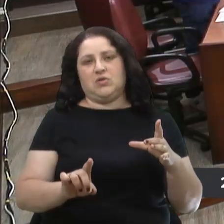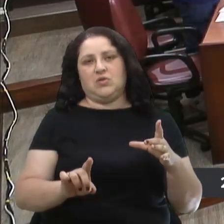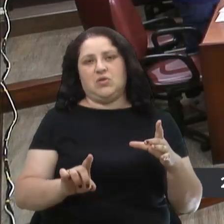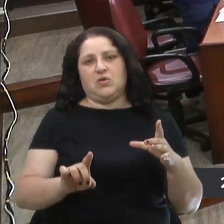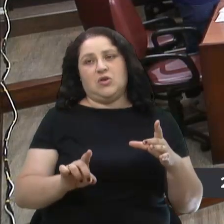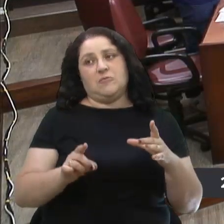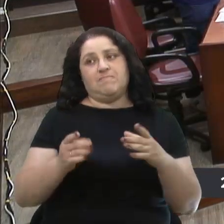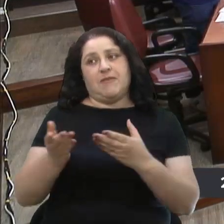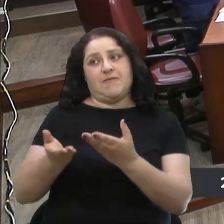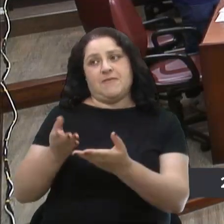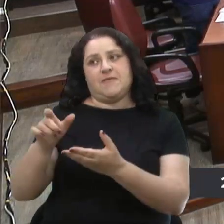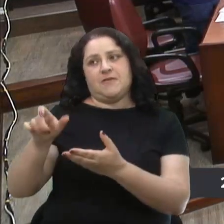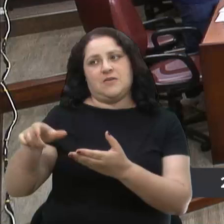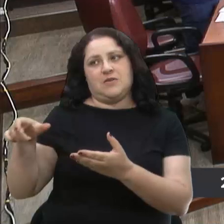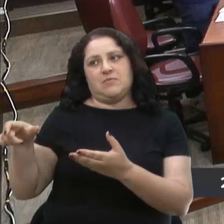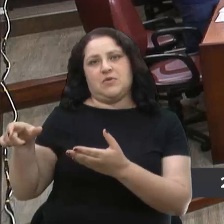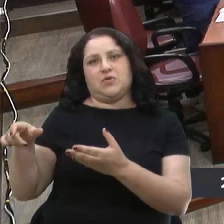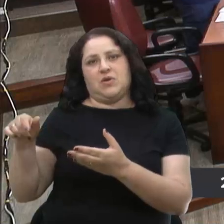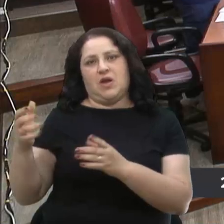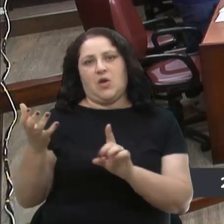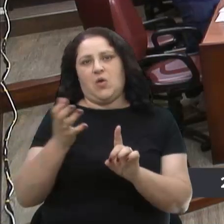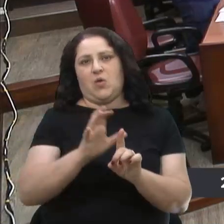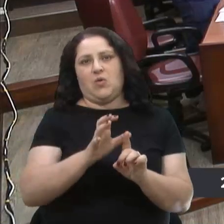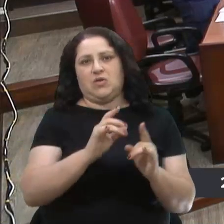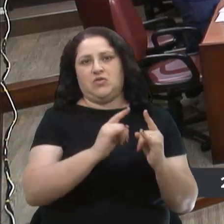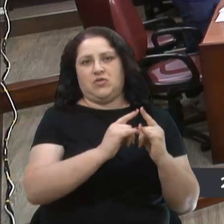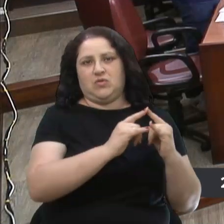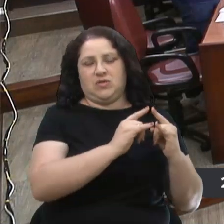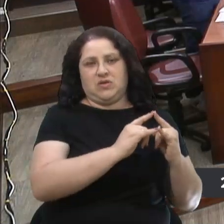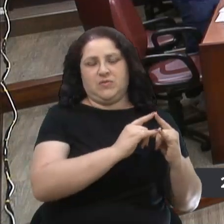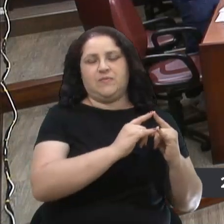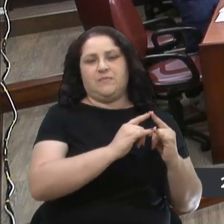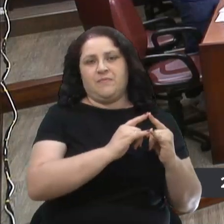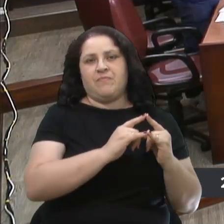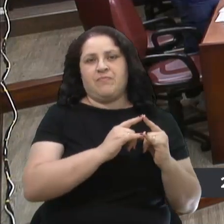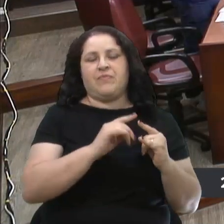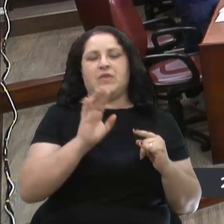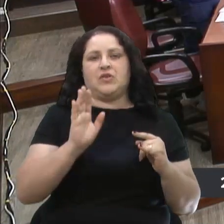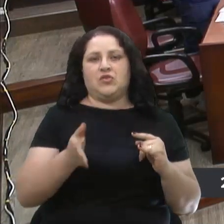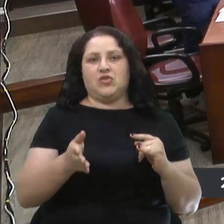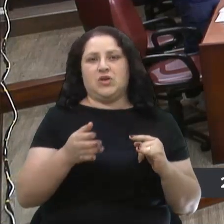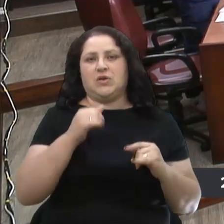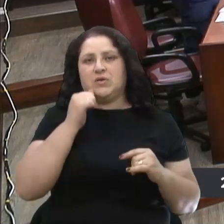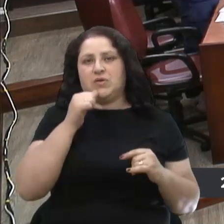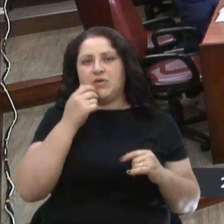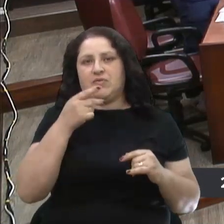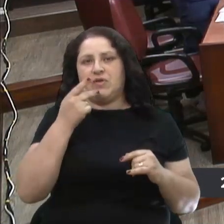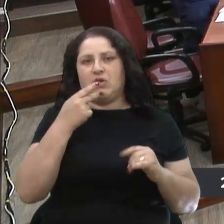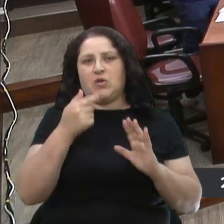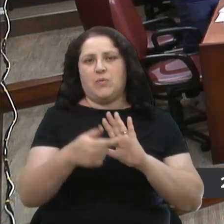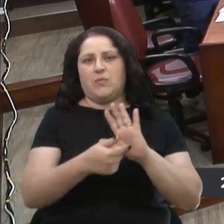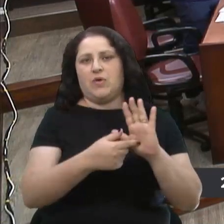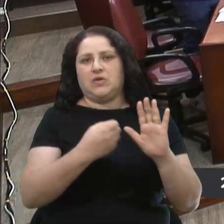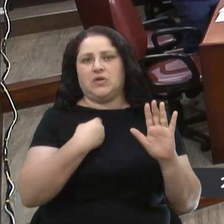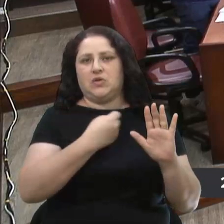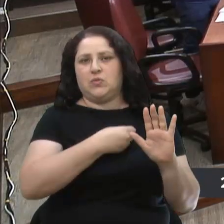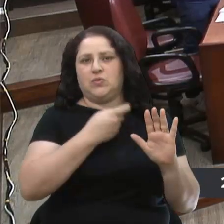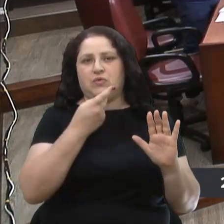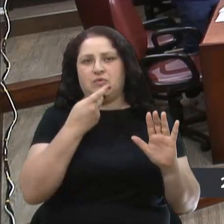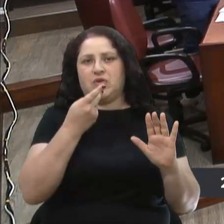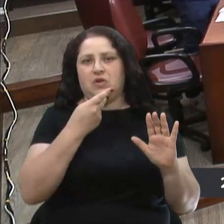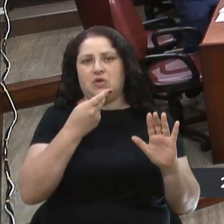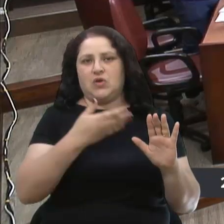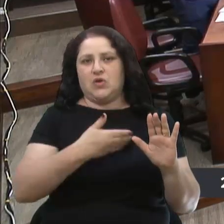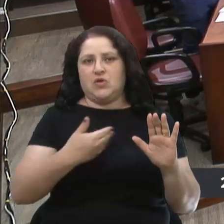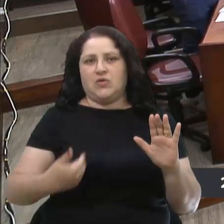instituições. E o vereador Marcon aqui trouxe tantos números, falou do governo Bolsonaro, mas o povo está com fome,